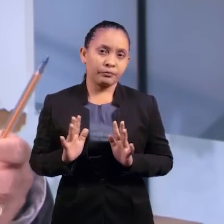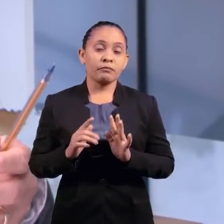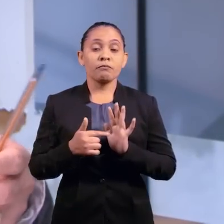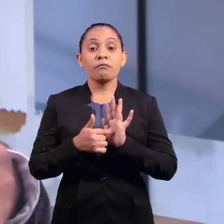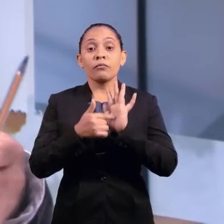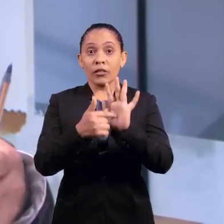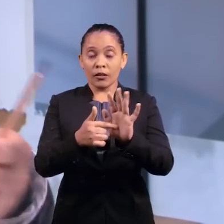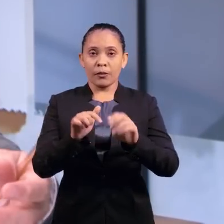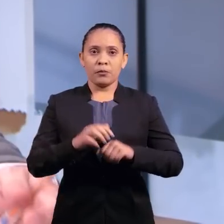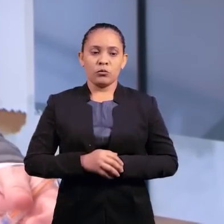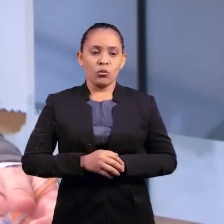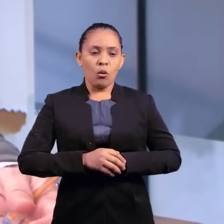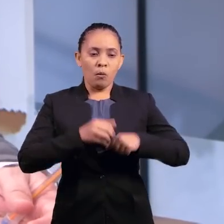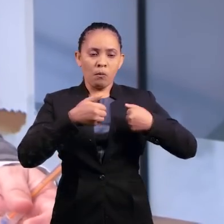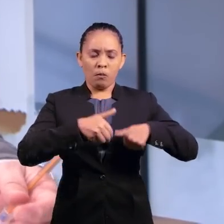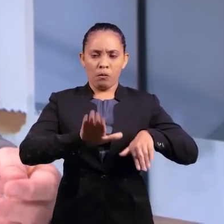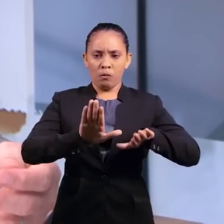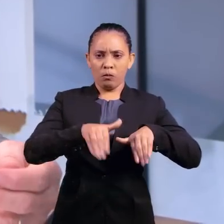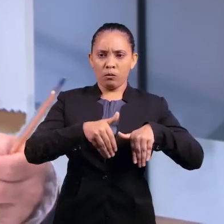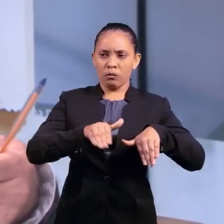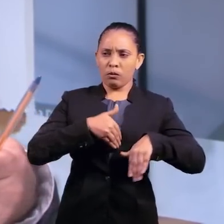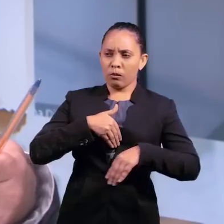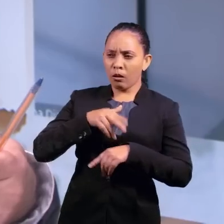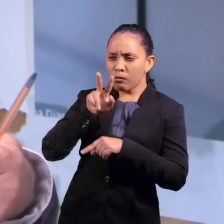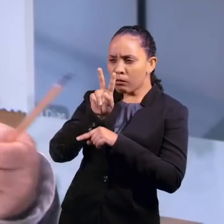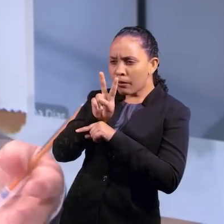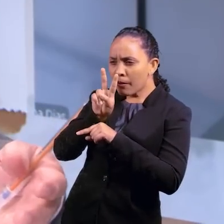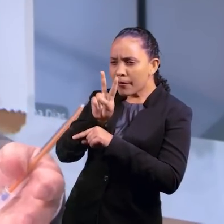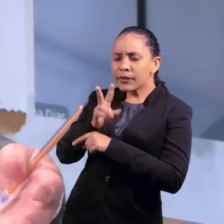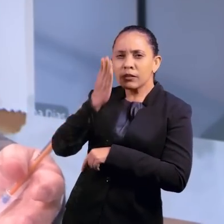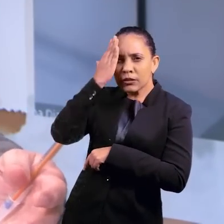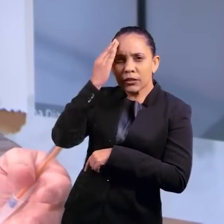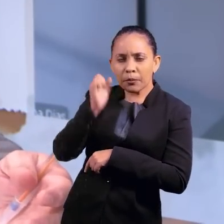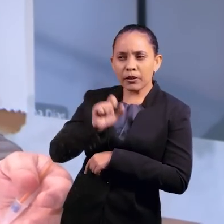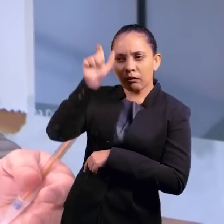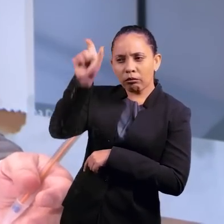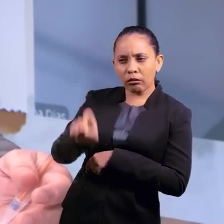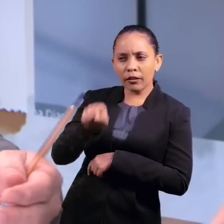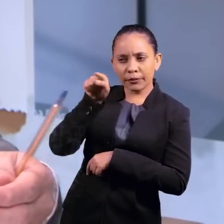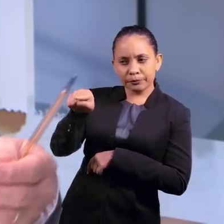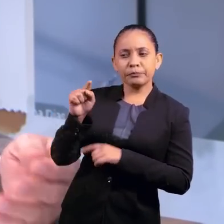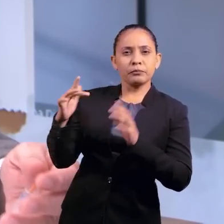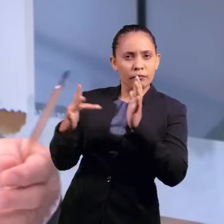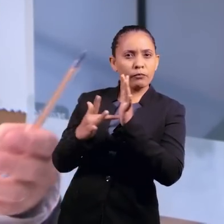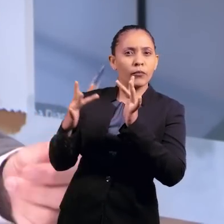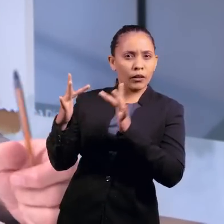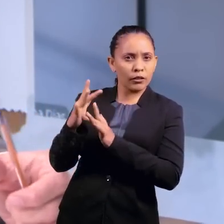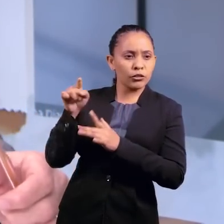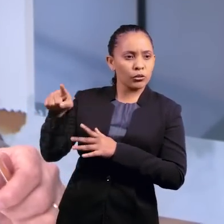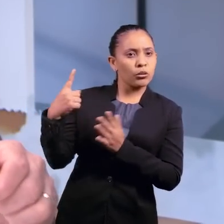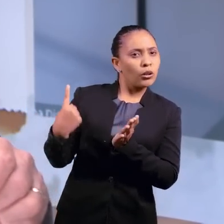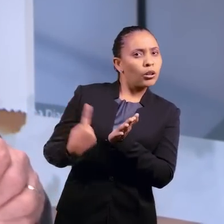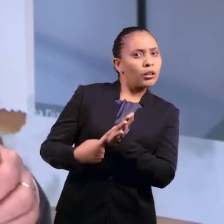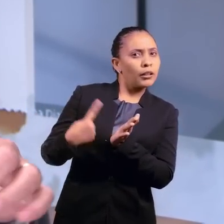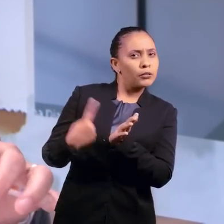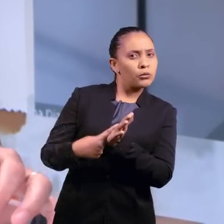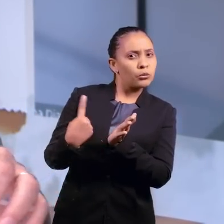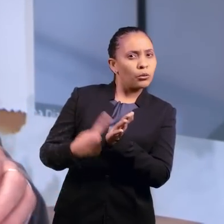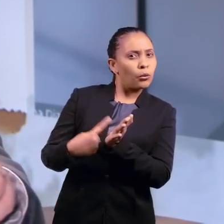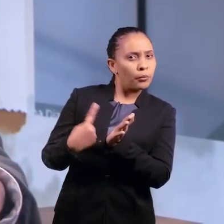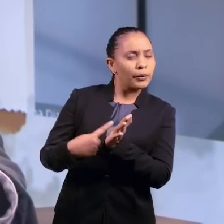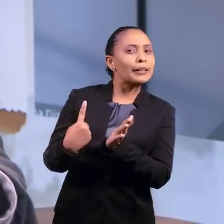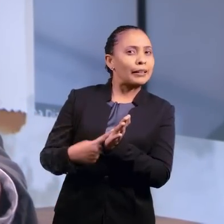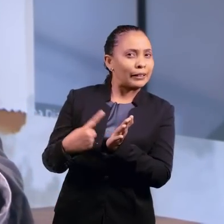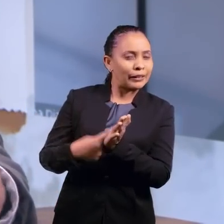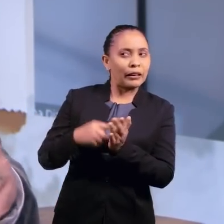que o soldado soubesse quem era o Senhor Jesus, teve esse sinal da parte de Judas, foi aquilo que eles combinaram lá entre si